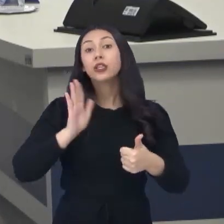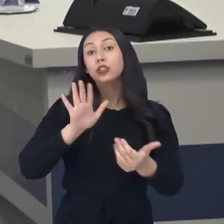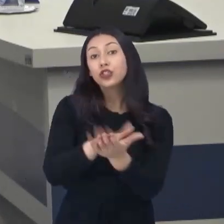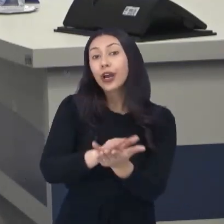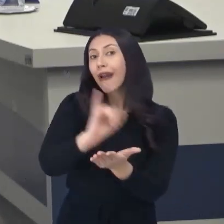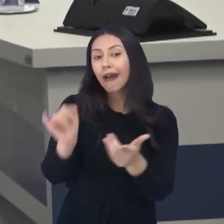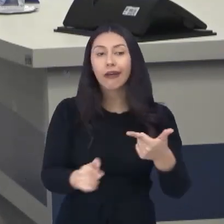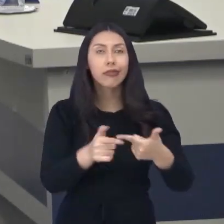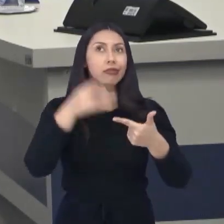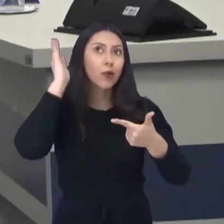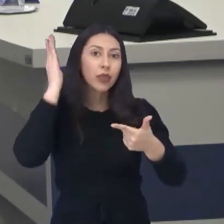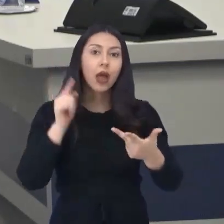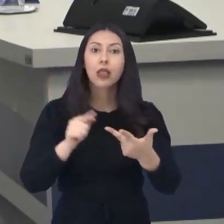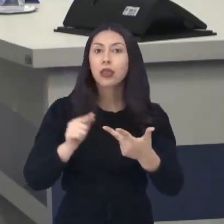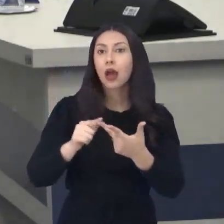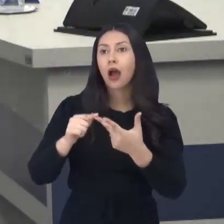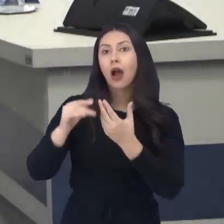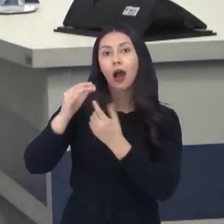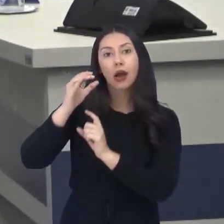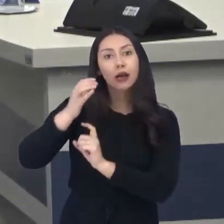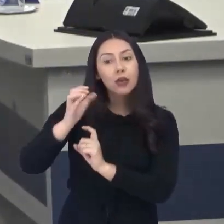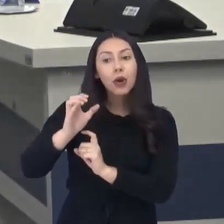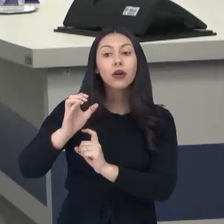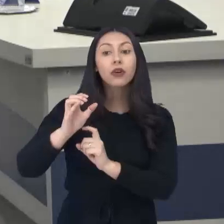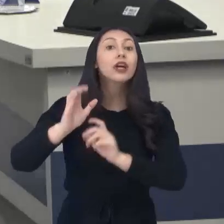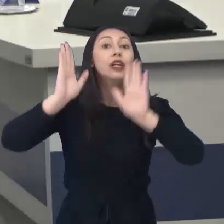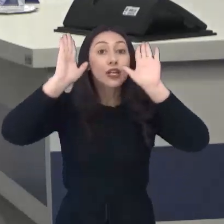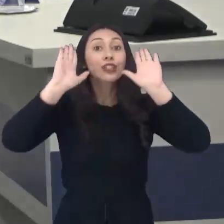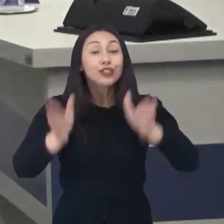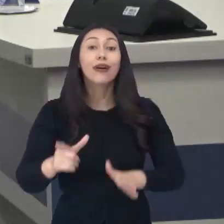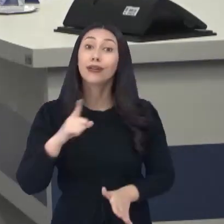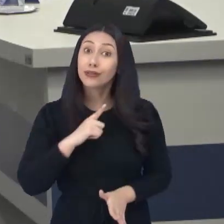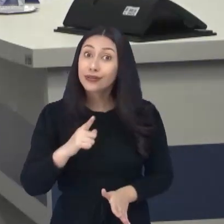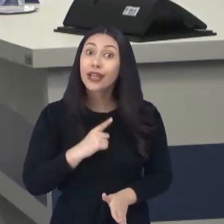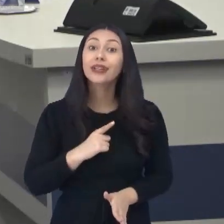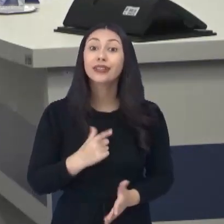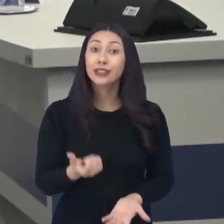Taubaté, Caçapava e todas as outras cidades já existe a emenda